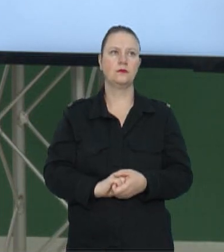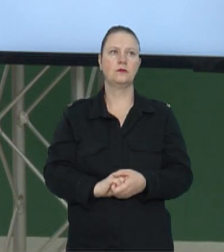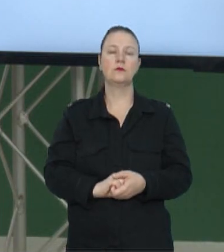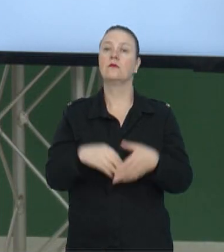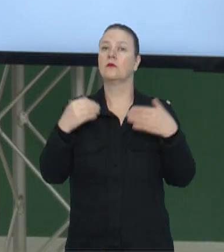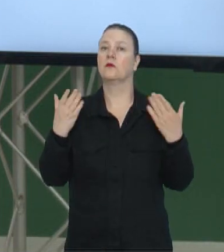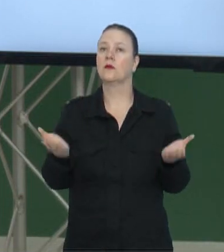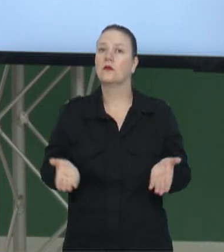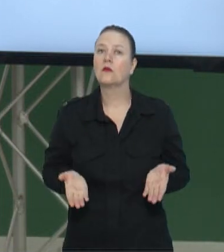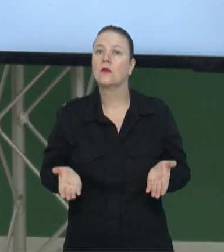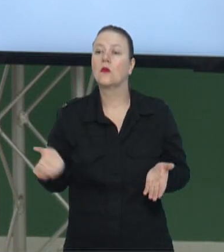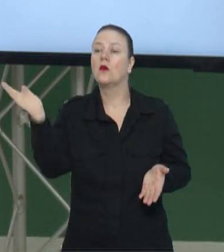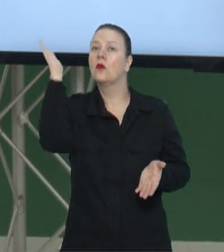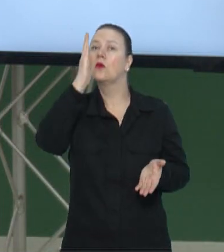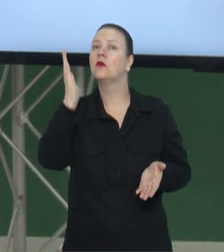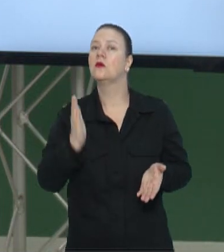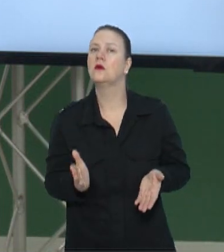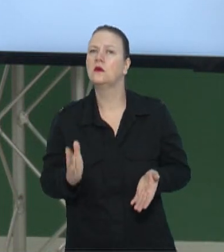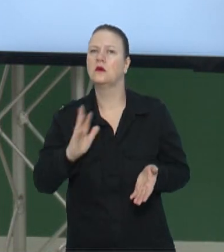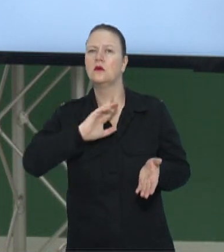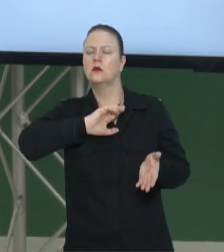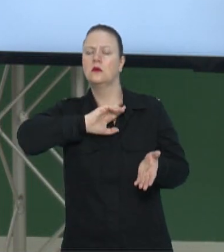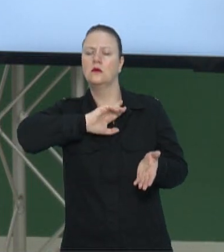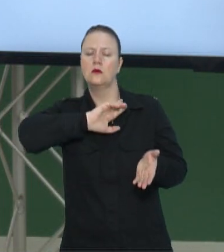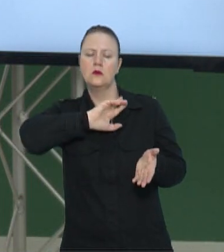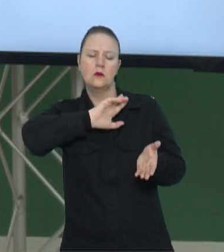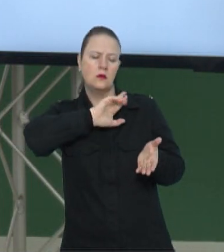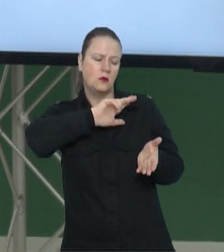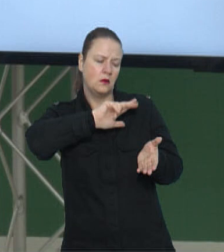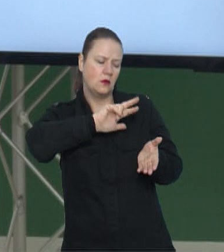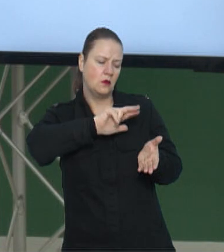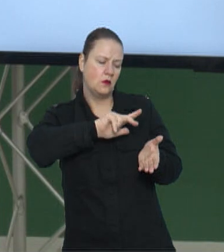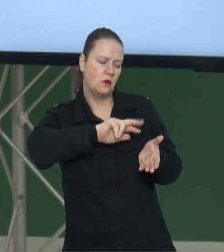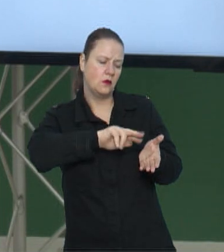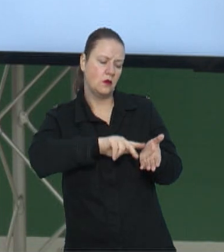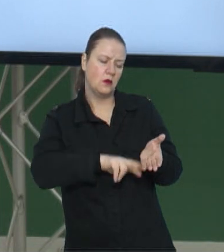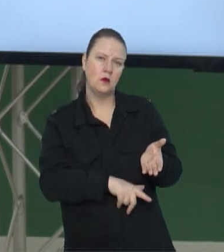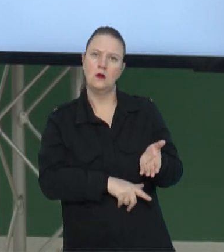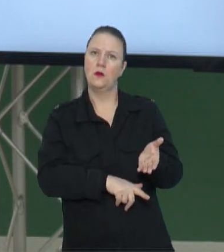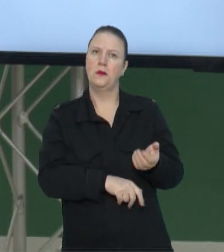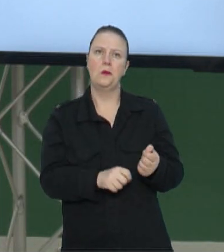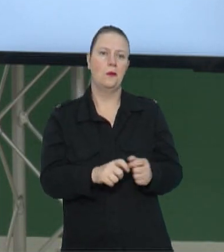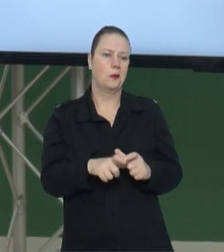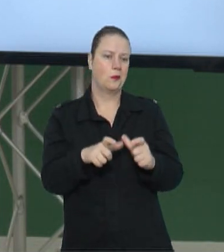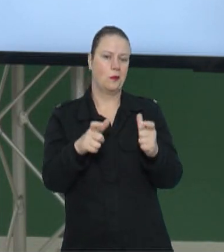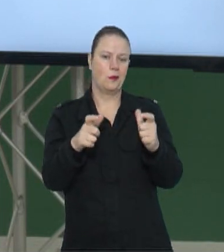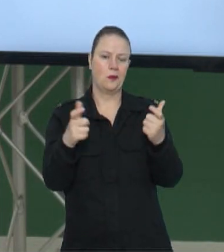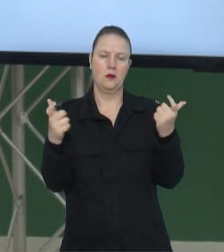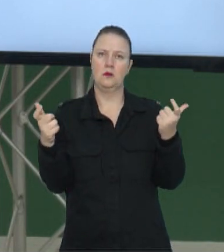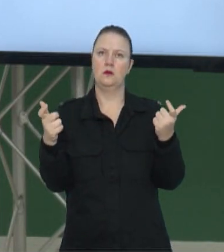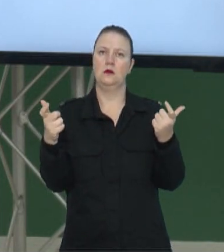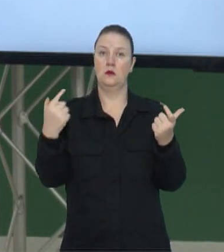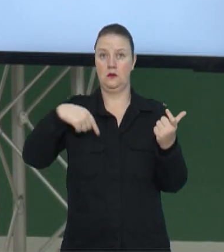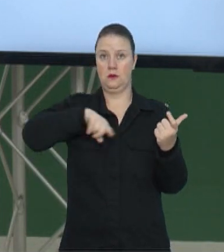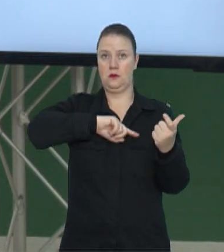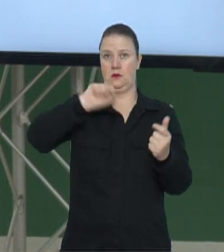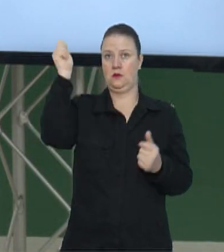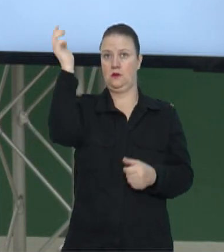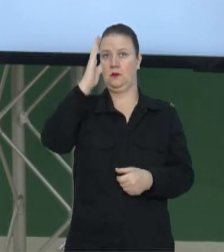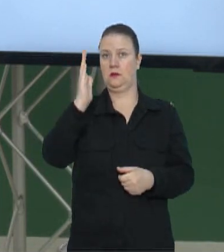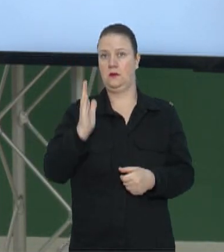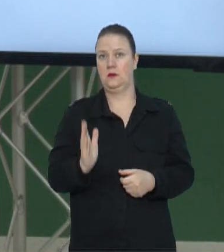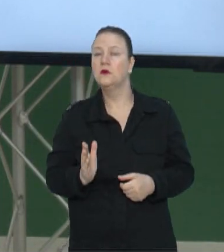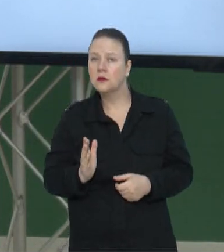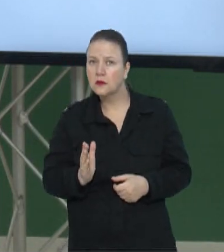o Brasil tem uma variedade muito grande de etnias. Por isso que a gente diz que a nossa população é